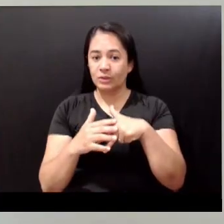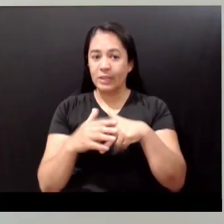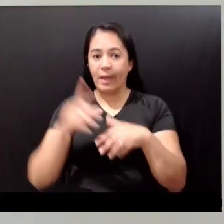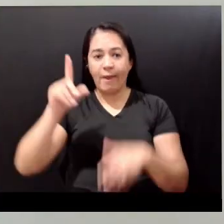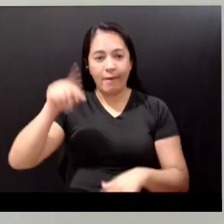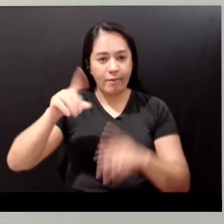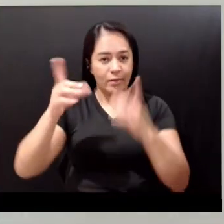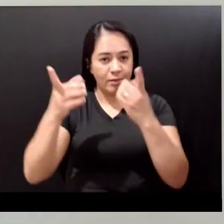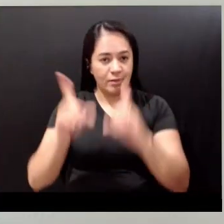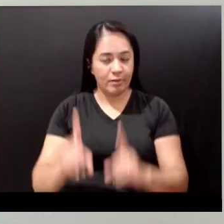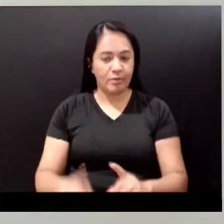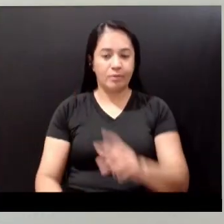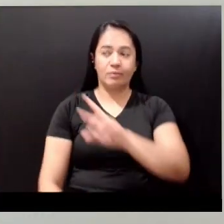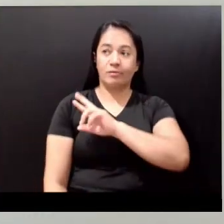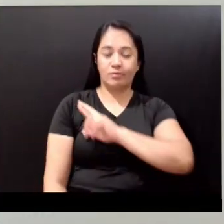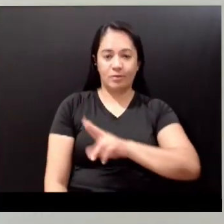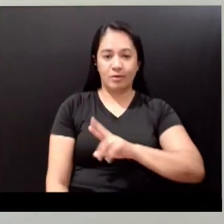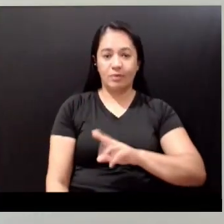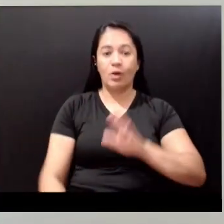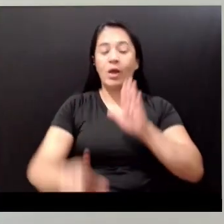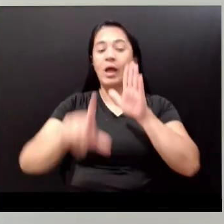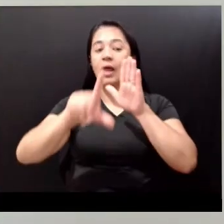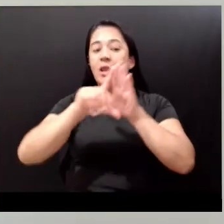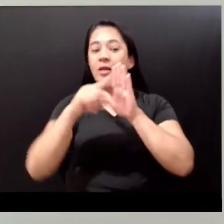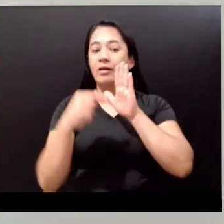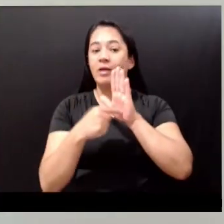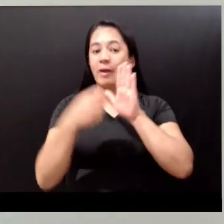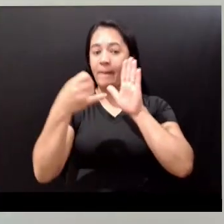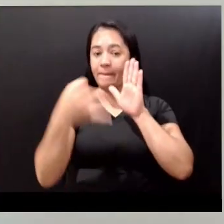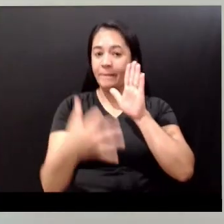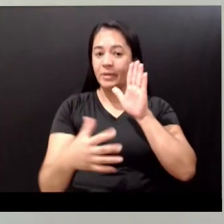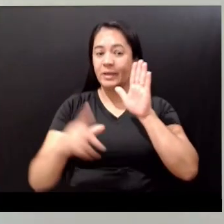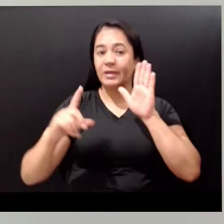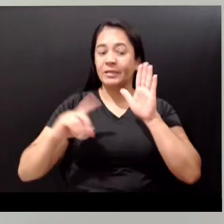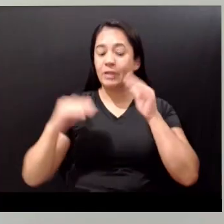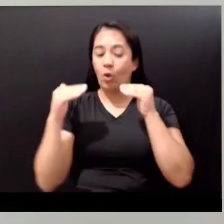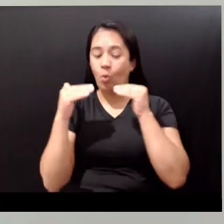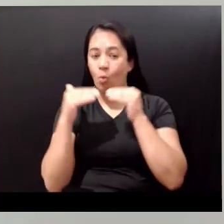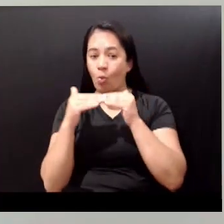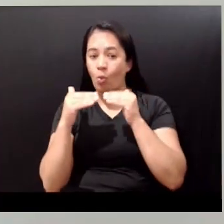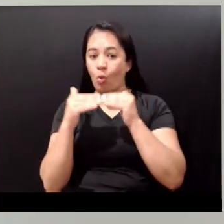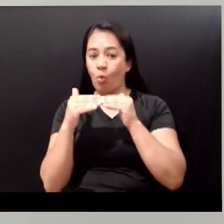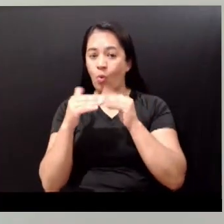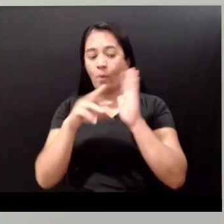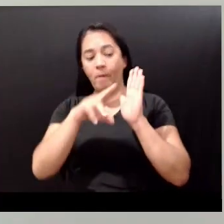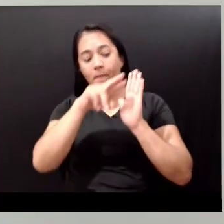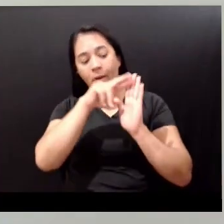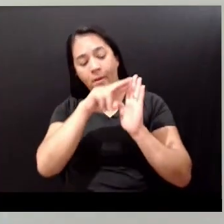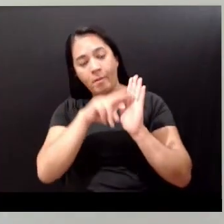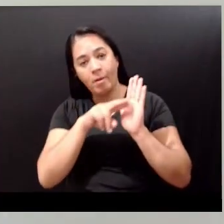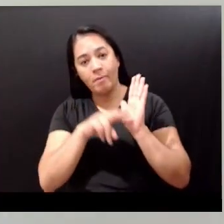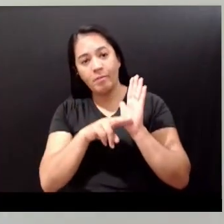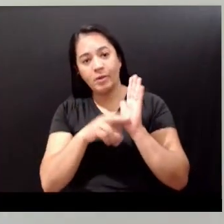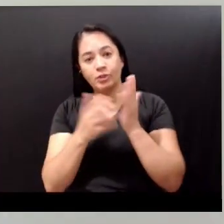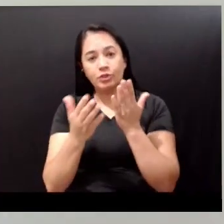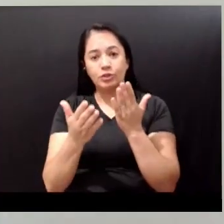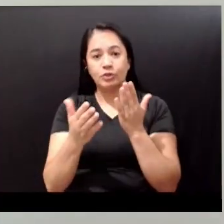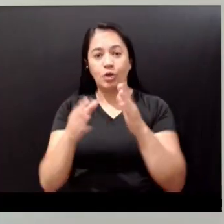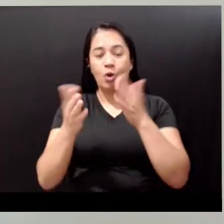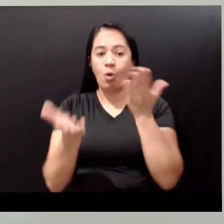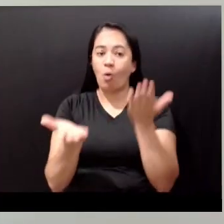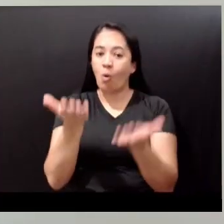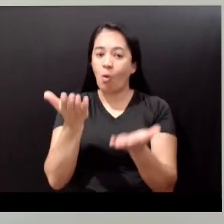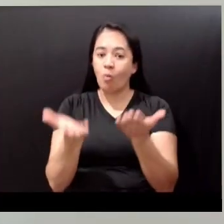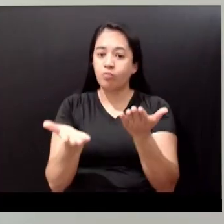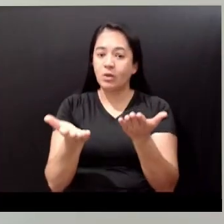fibromialgia são deficientes, né? O que a lei define é que existe uma equivalência ou uma equiparação de